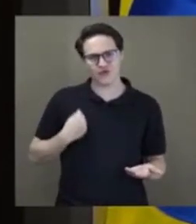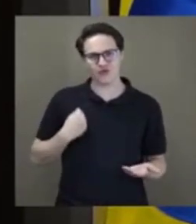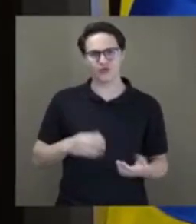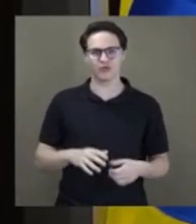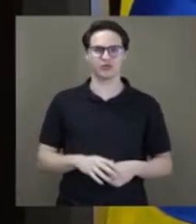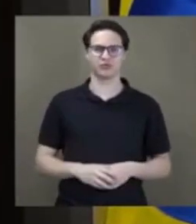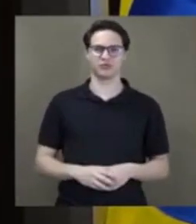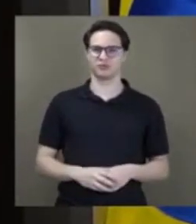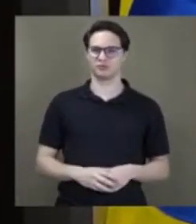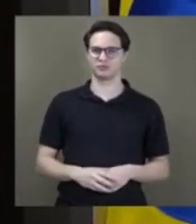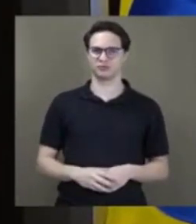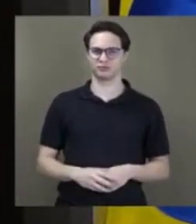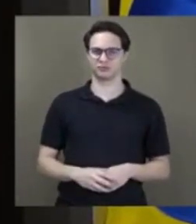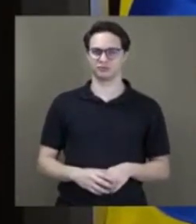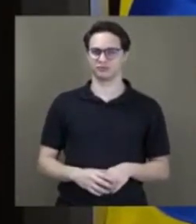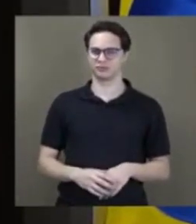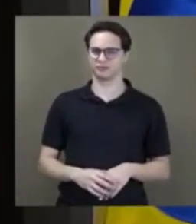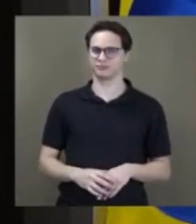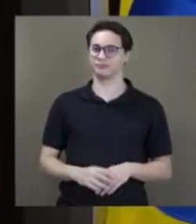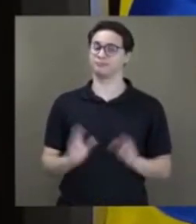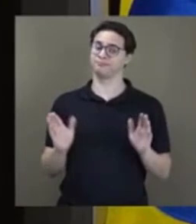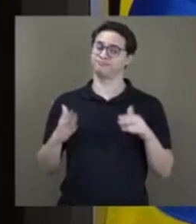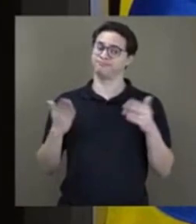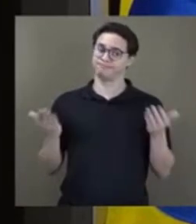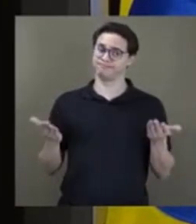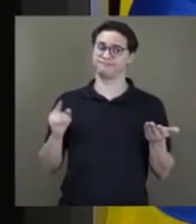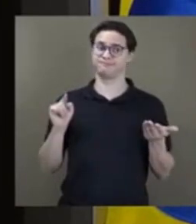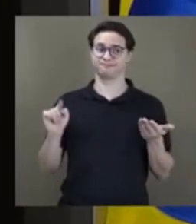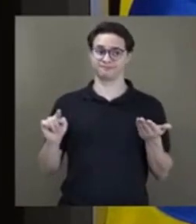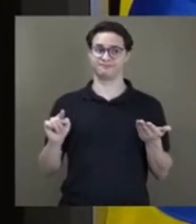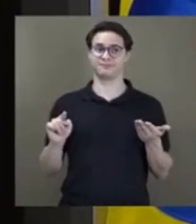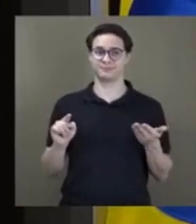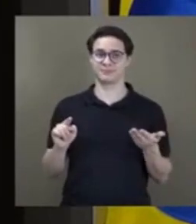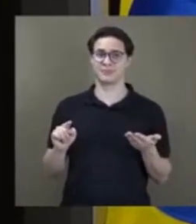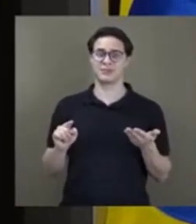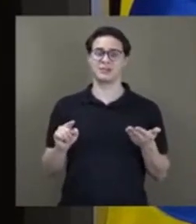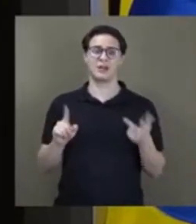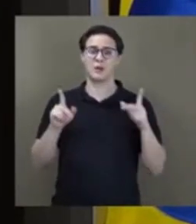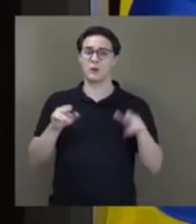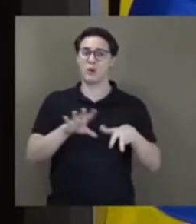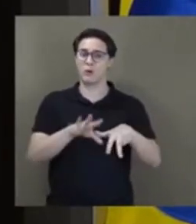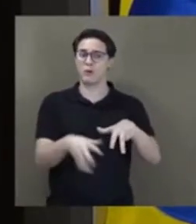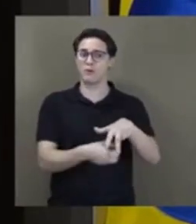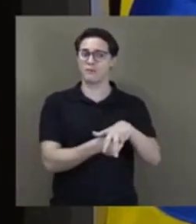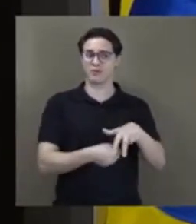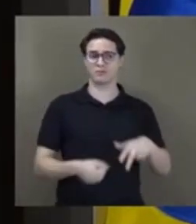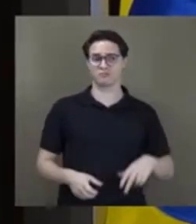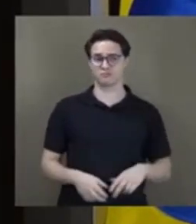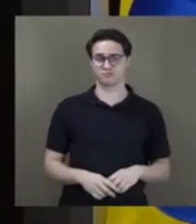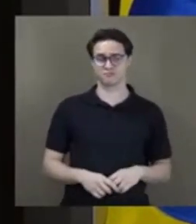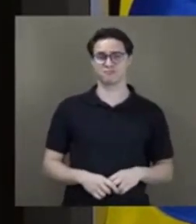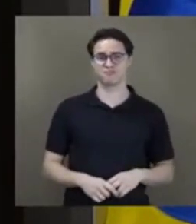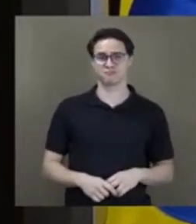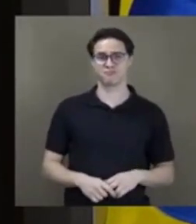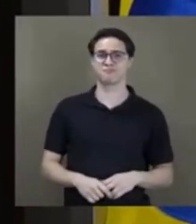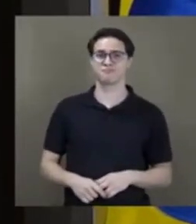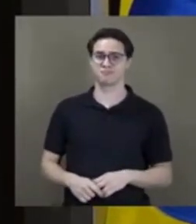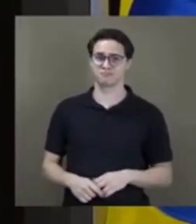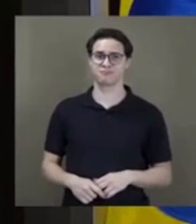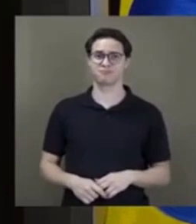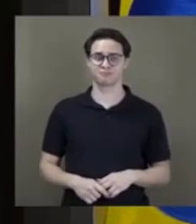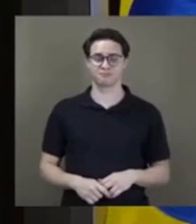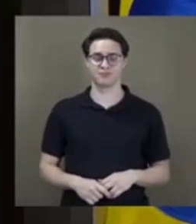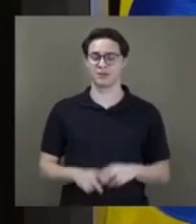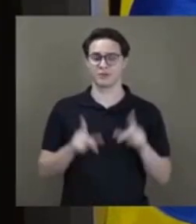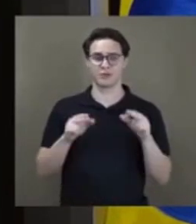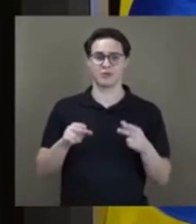Acaba sendo, em termos práticos, um resultado equivalente ao que se passaria em relação aos